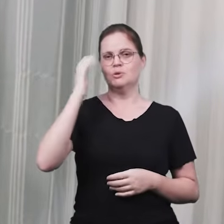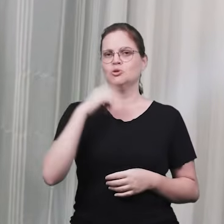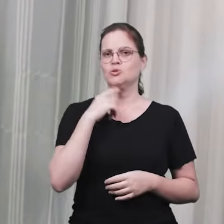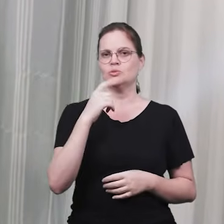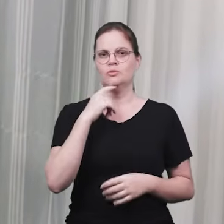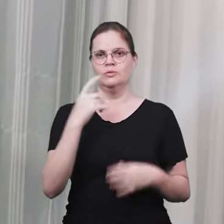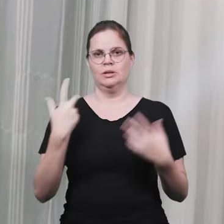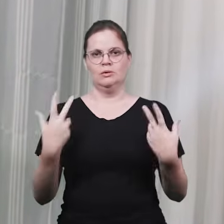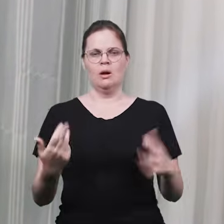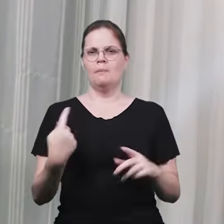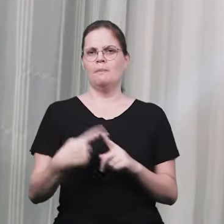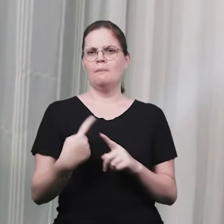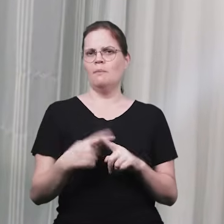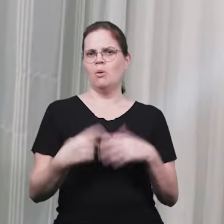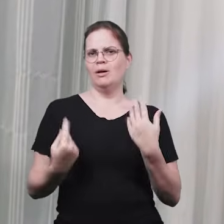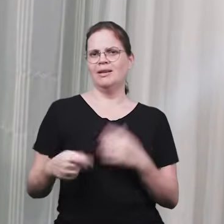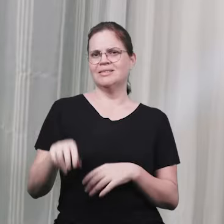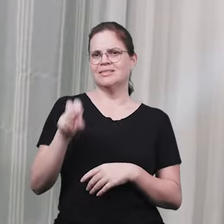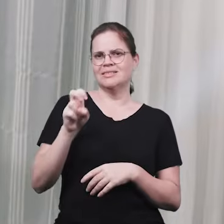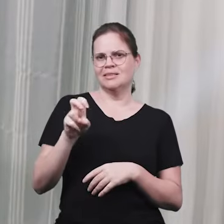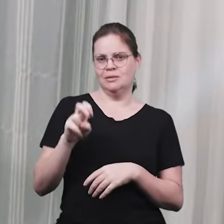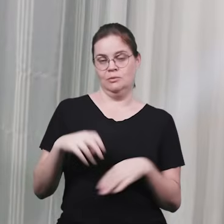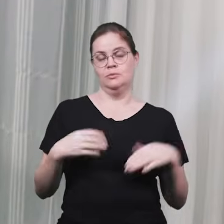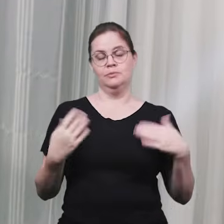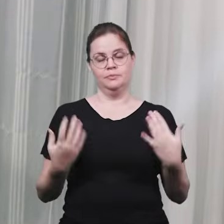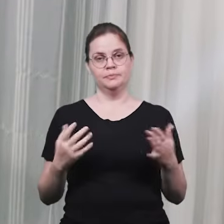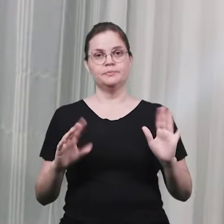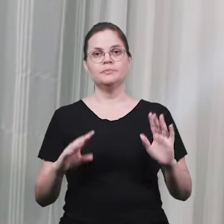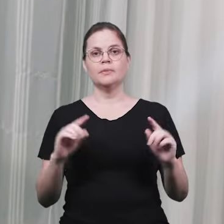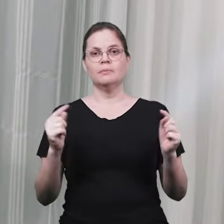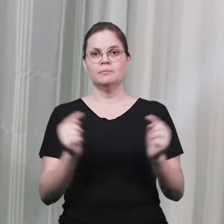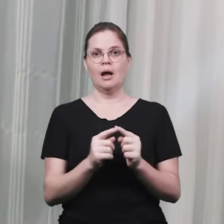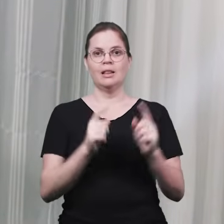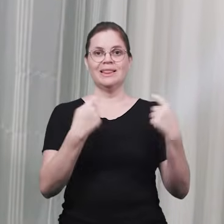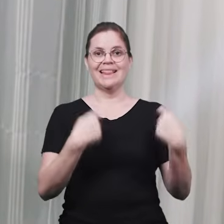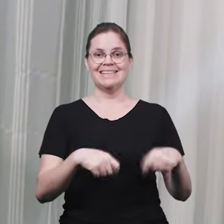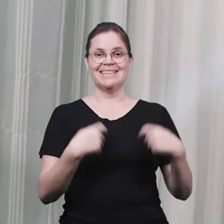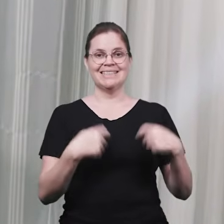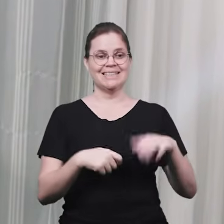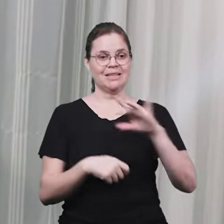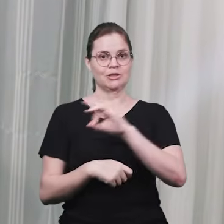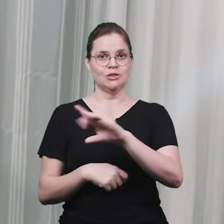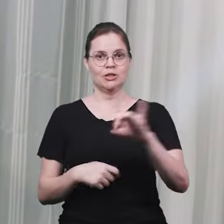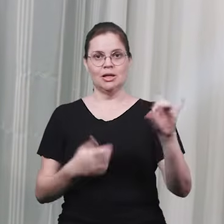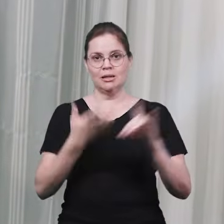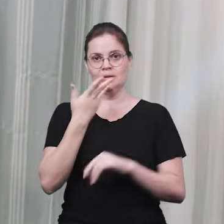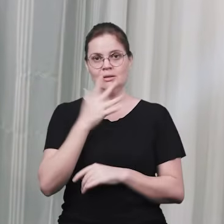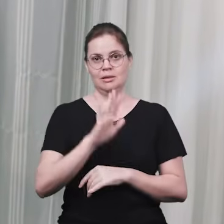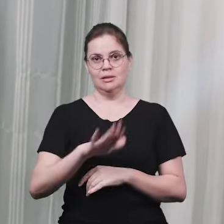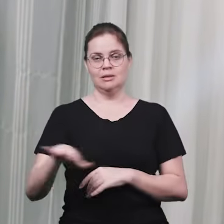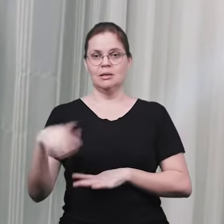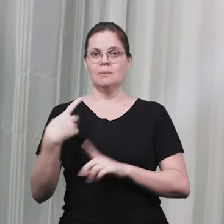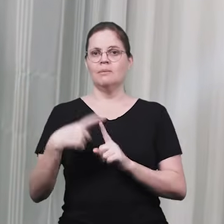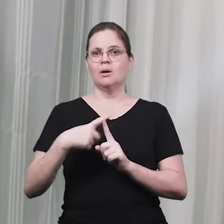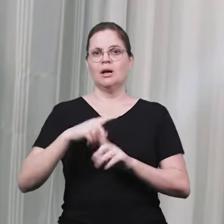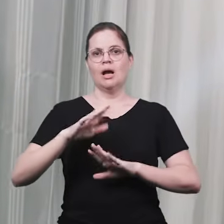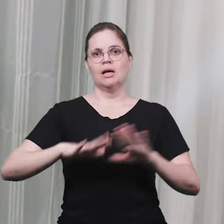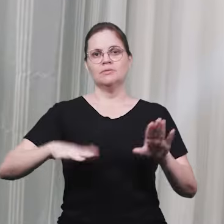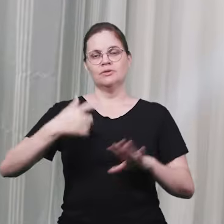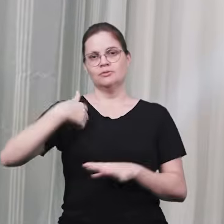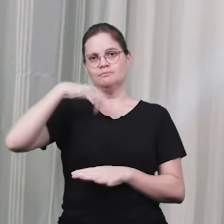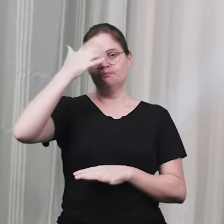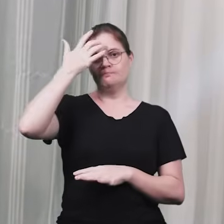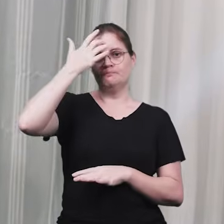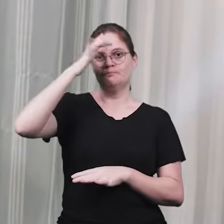professores. Por que 5 níveis de suporte? Esses níveis estão de acordo com a necessidade das crianças e muitas vezes nós não